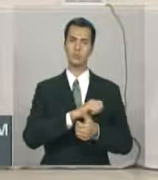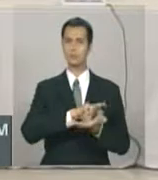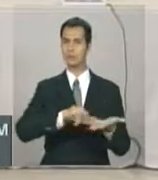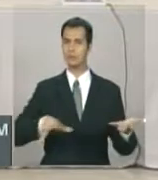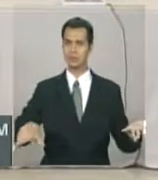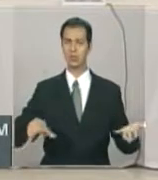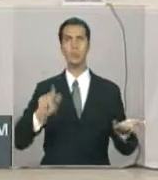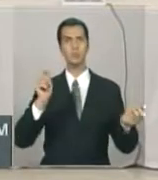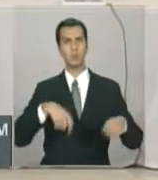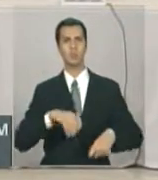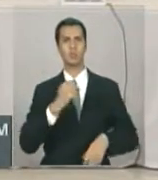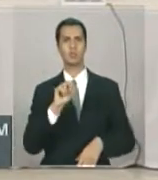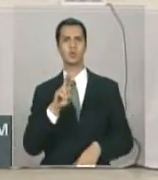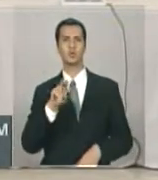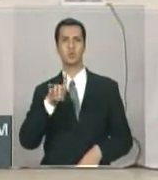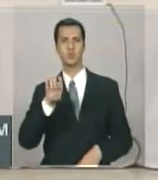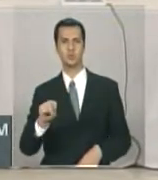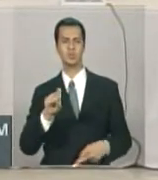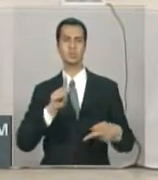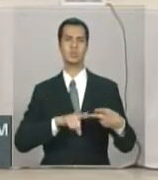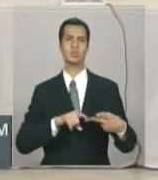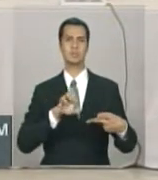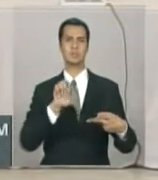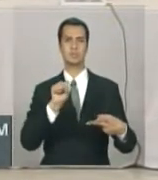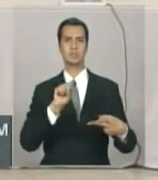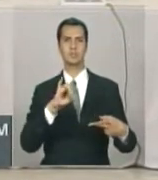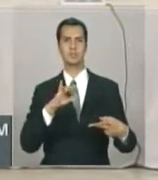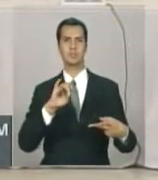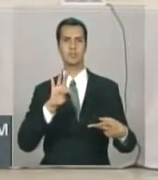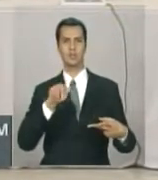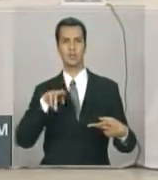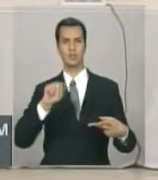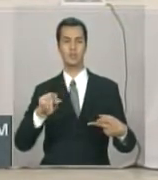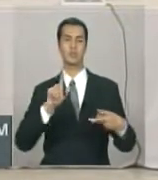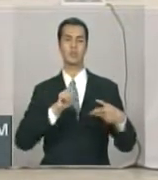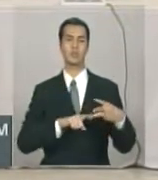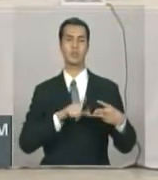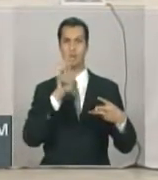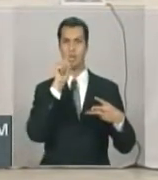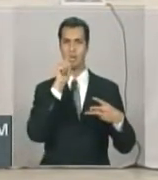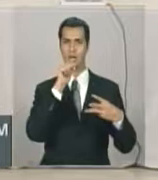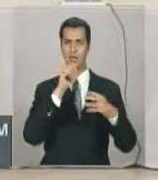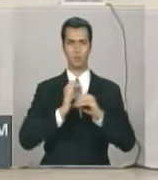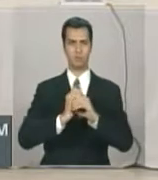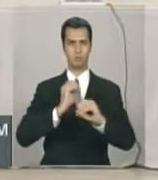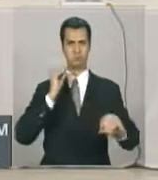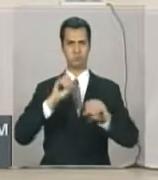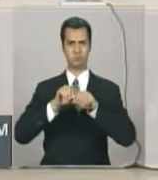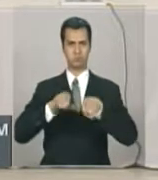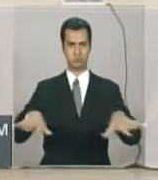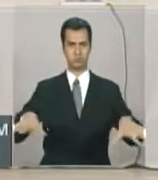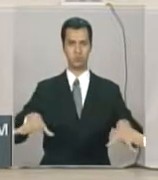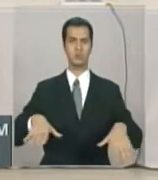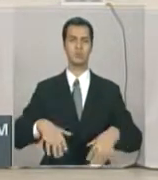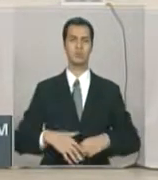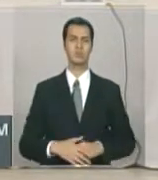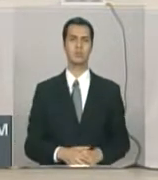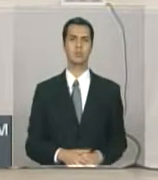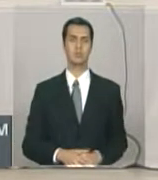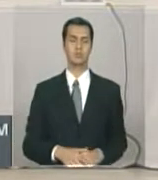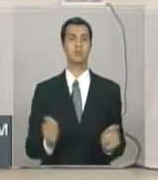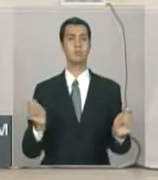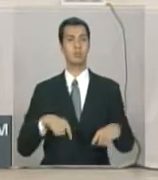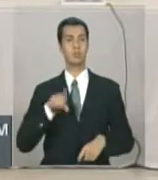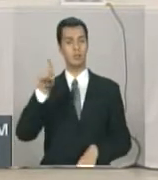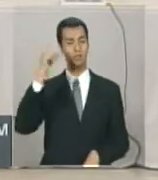açudes, barragens, redes de distribuição de água, como o ministro Mendes bem colocou, por exemplo, o